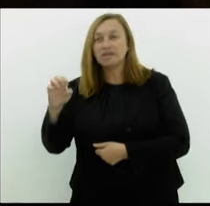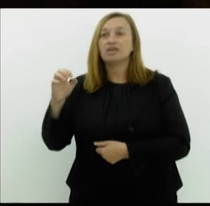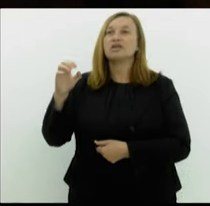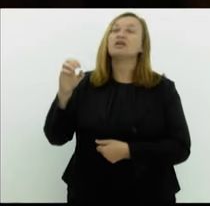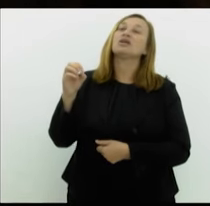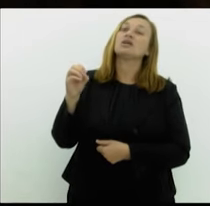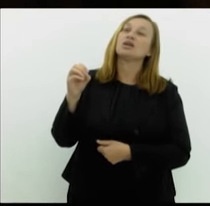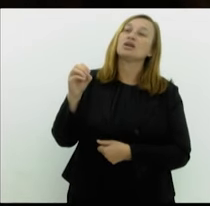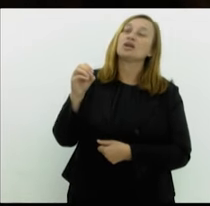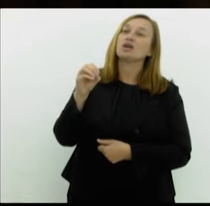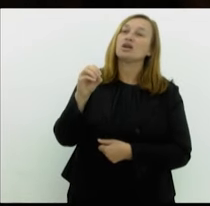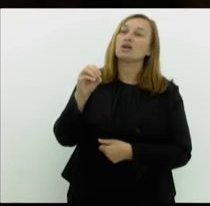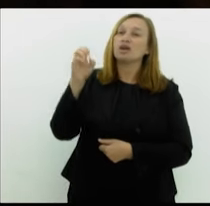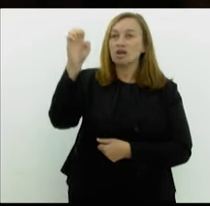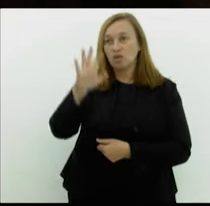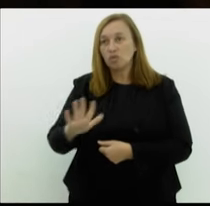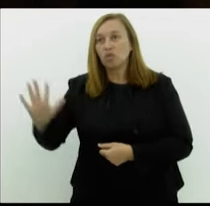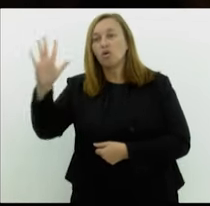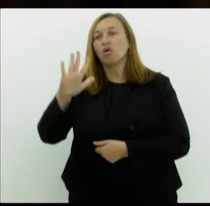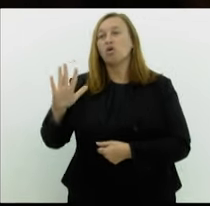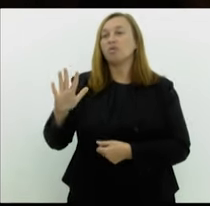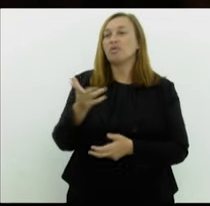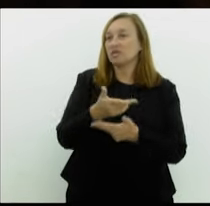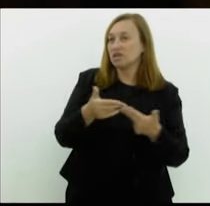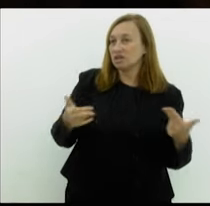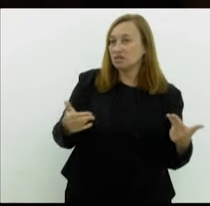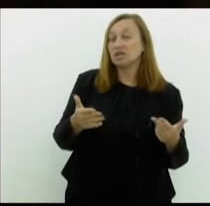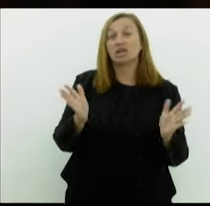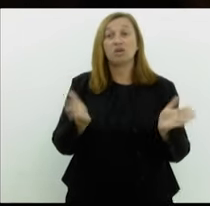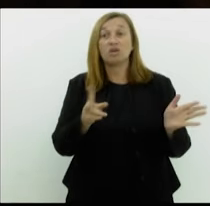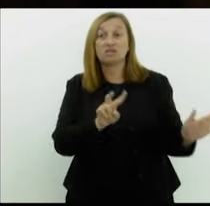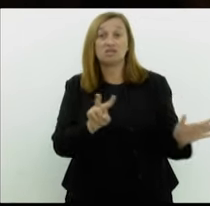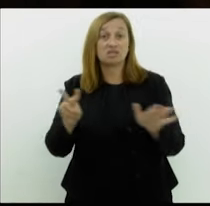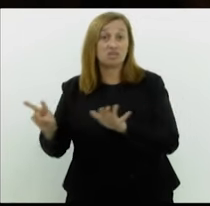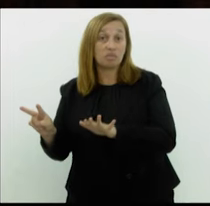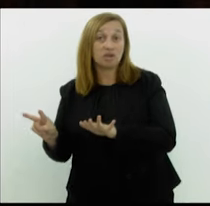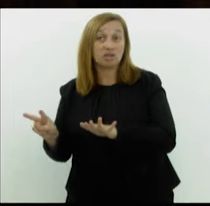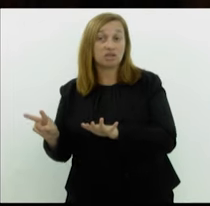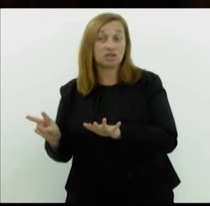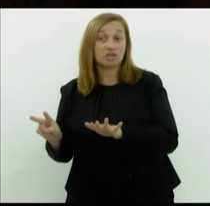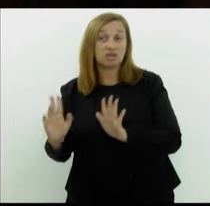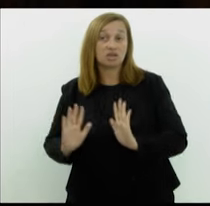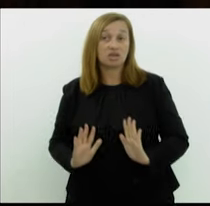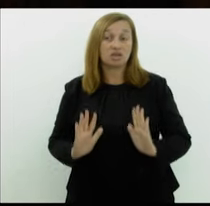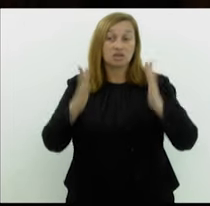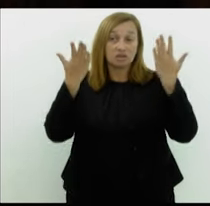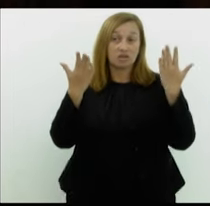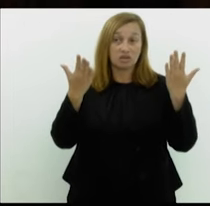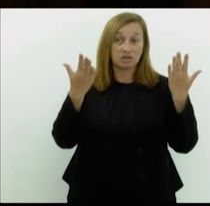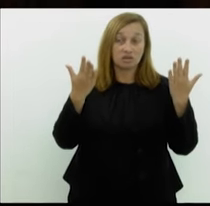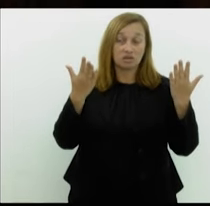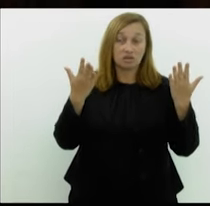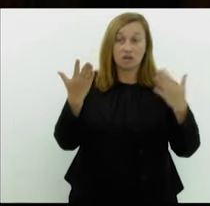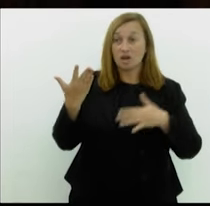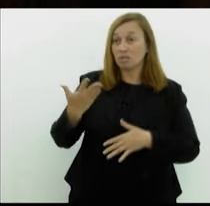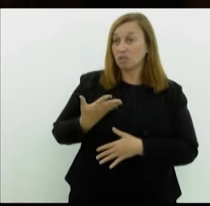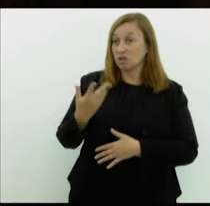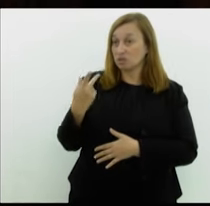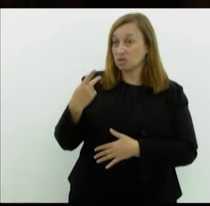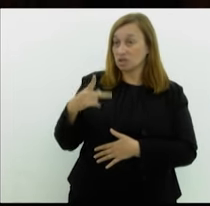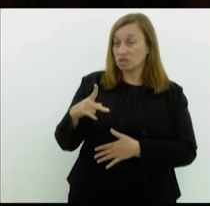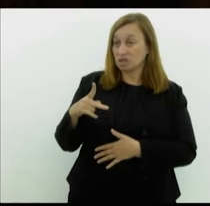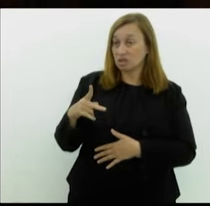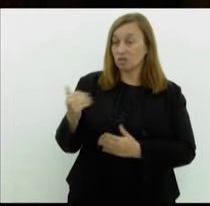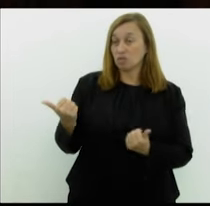outras tantas vezes. E agora, justamente nessa semana em que comemora um antigo aliado seu, a assunção